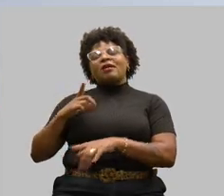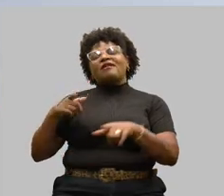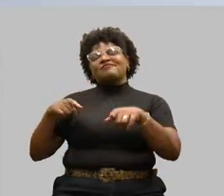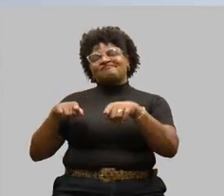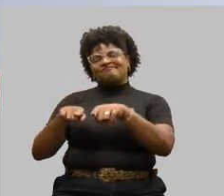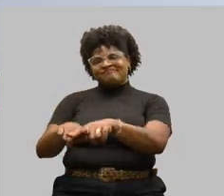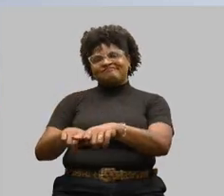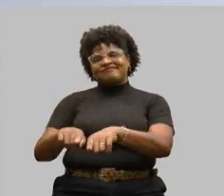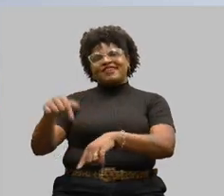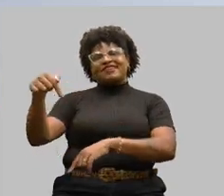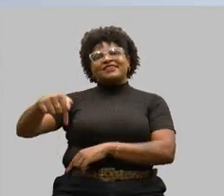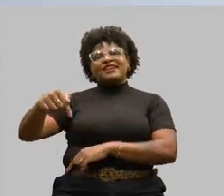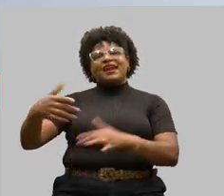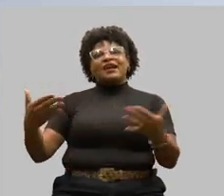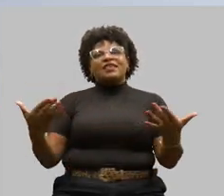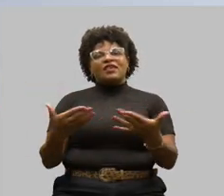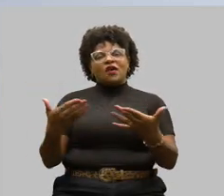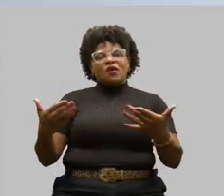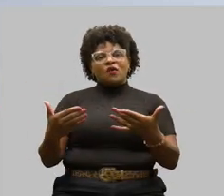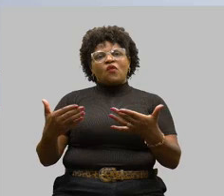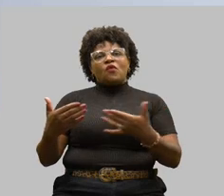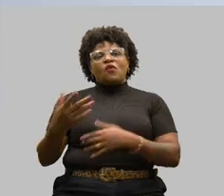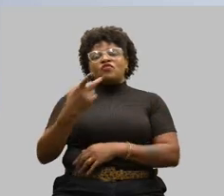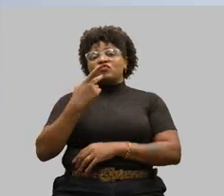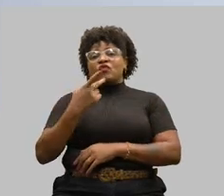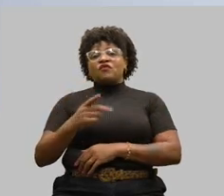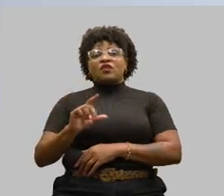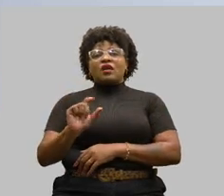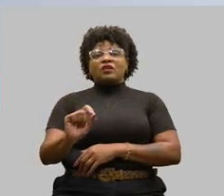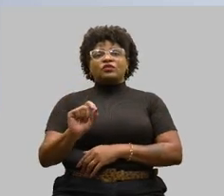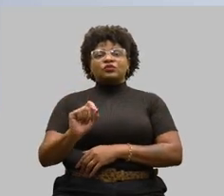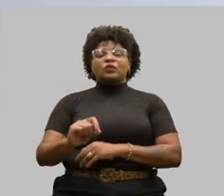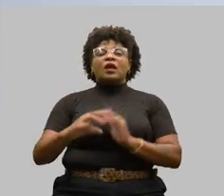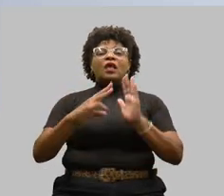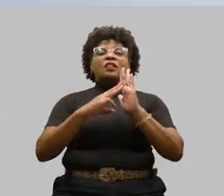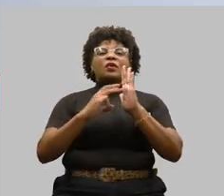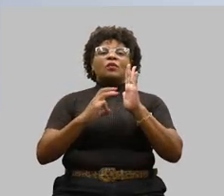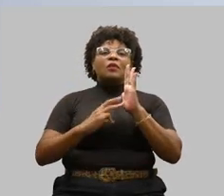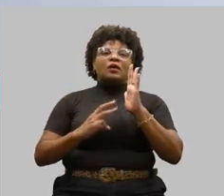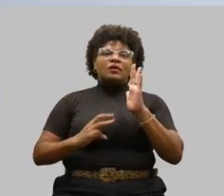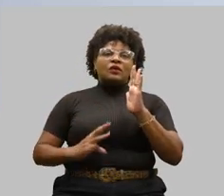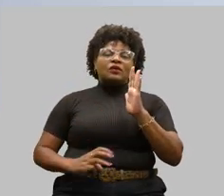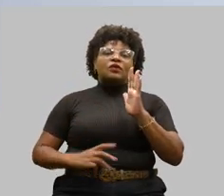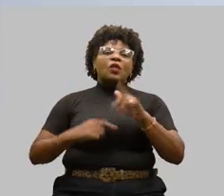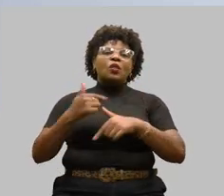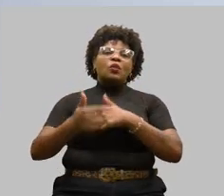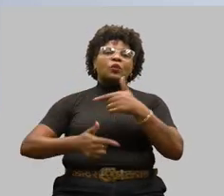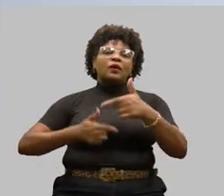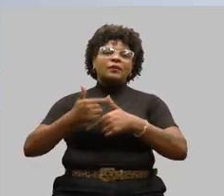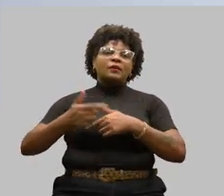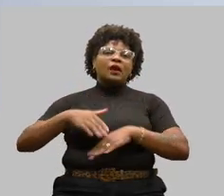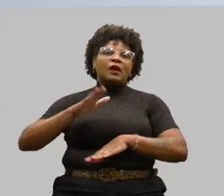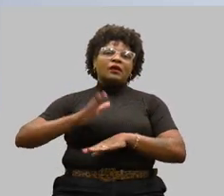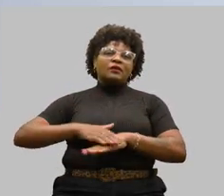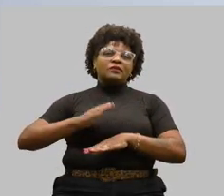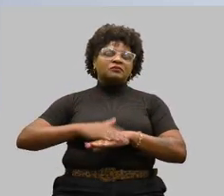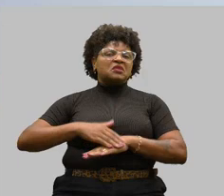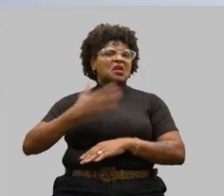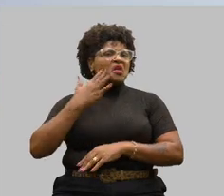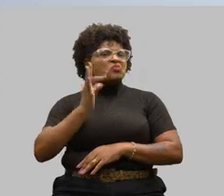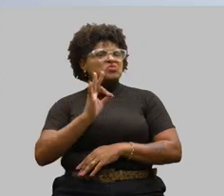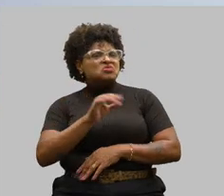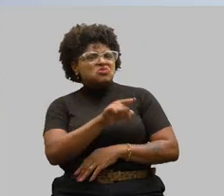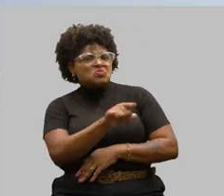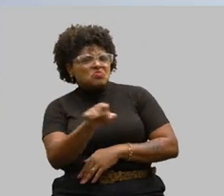venho aqui hoje ressaltar sobre a metodologia do emprego apoiado eu não sei se todos conhecem